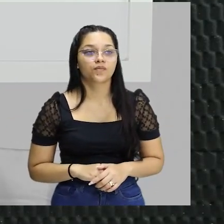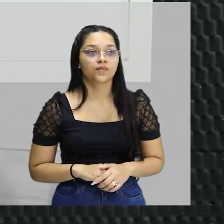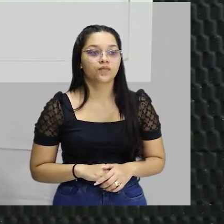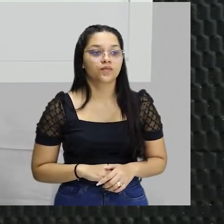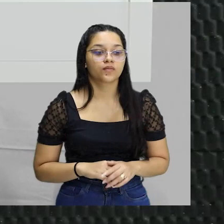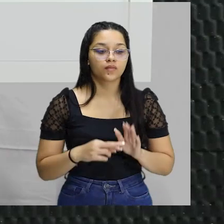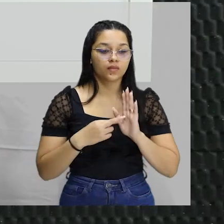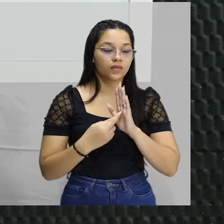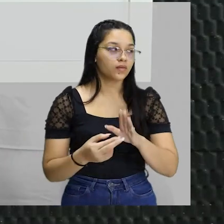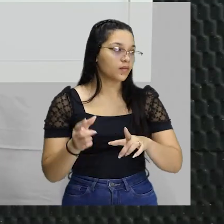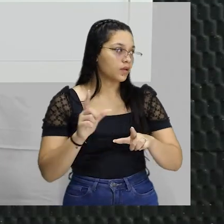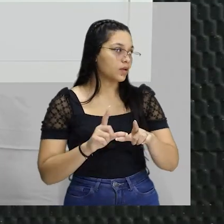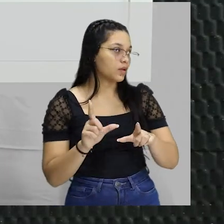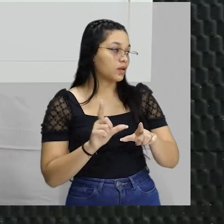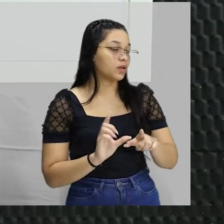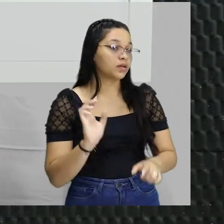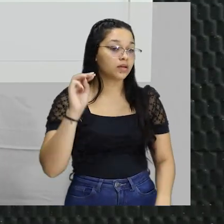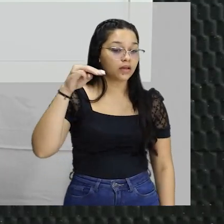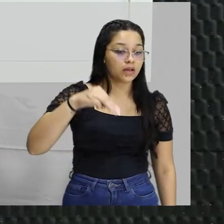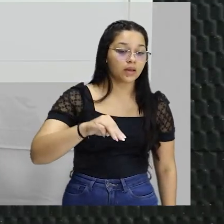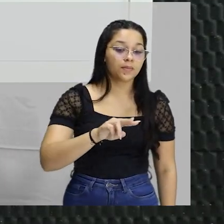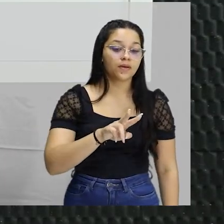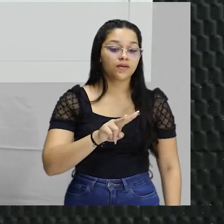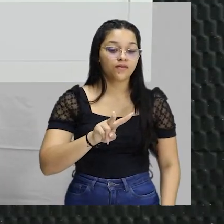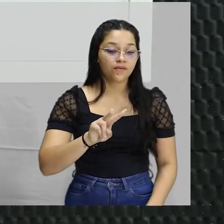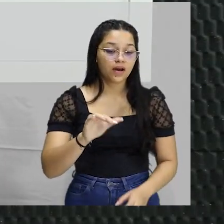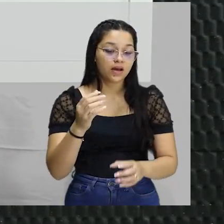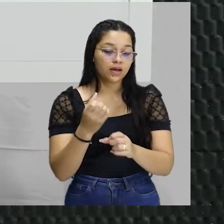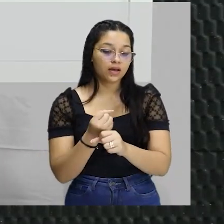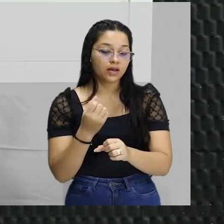representamos pela letra M, ele vai ser igual